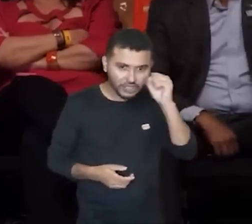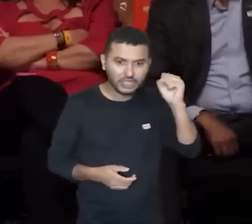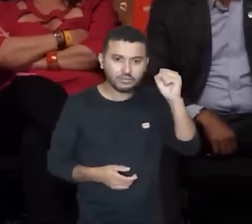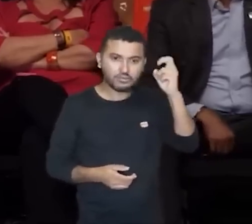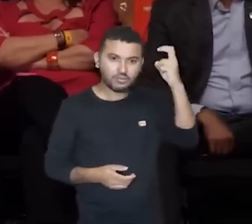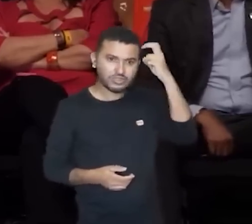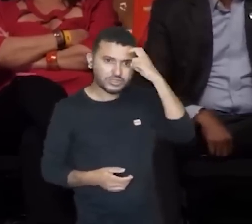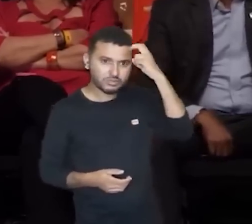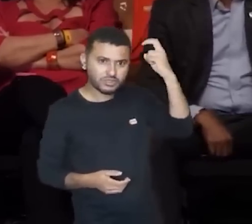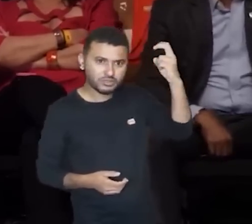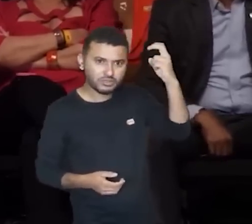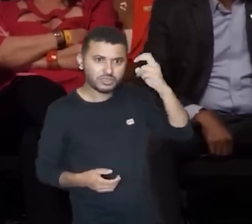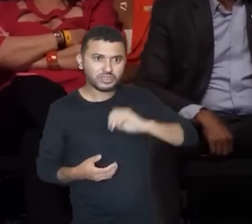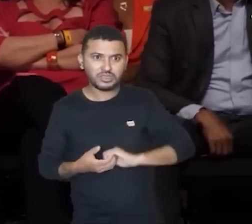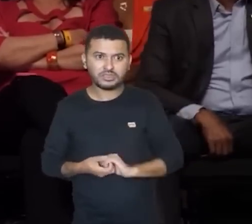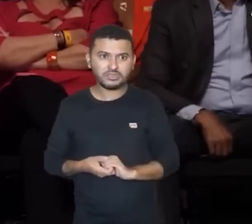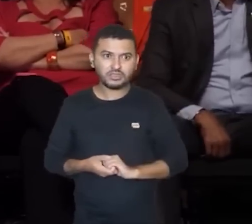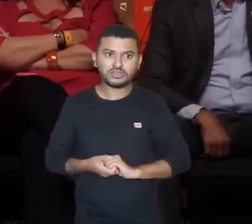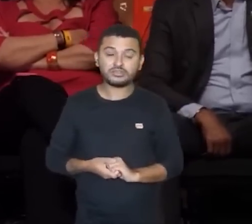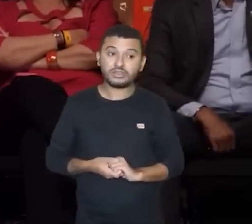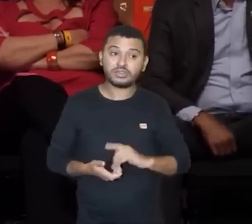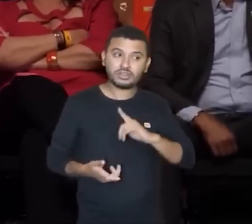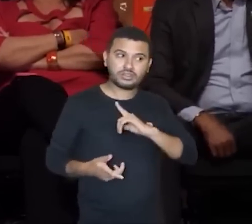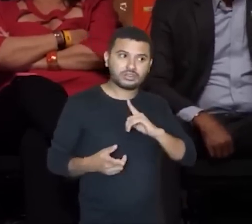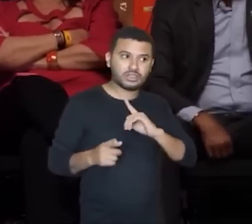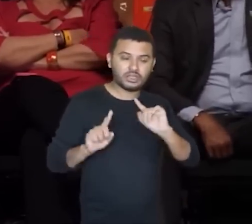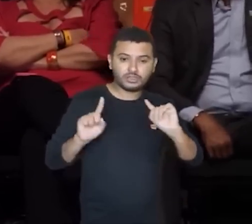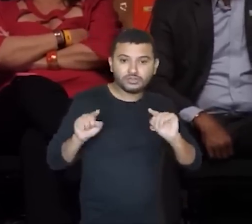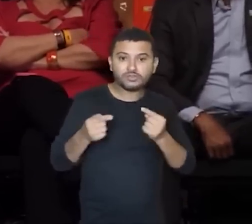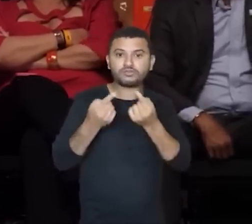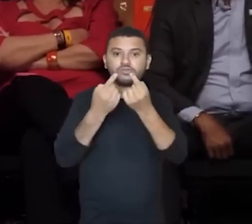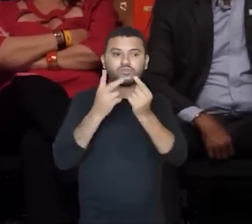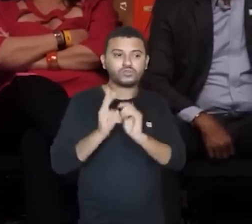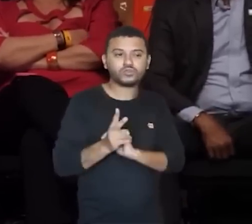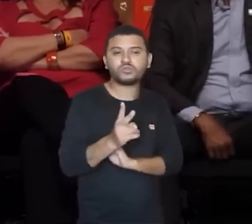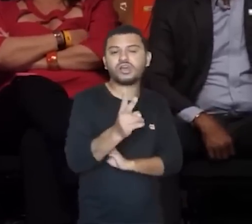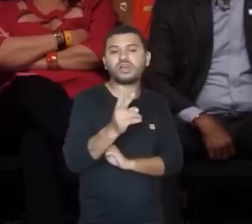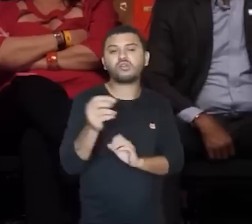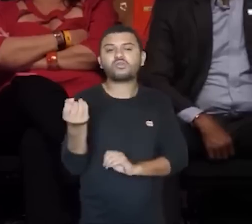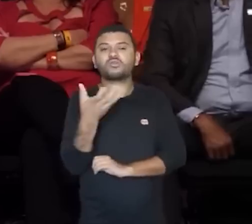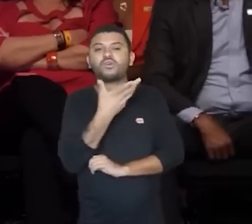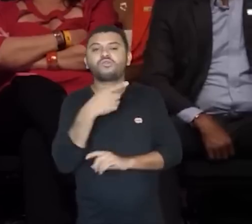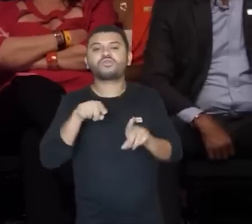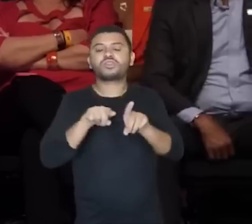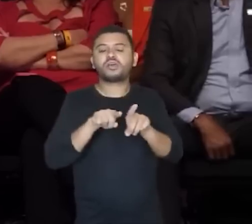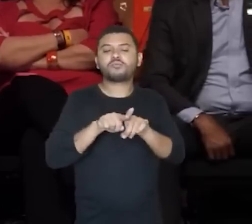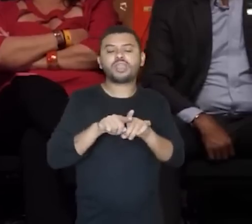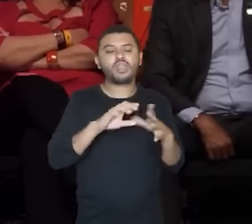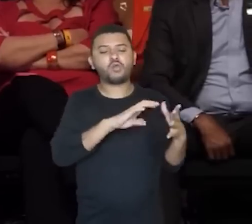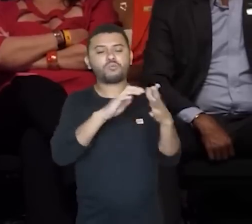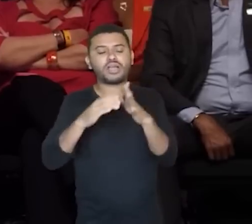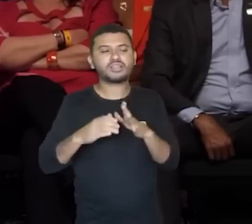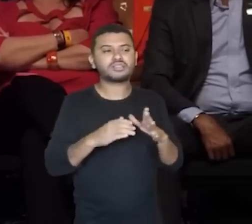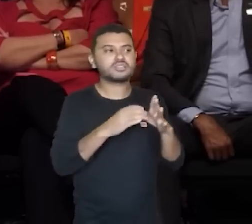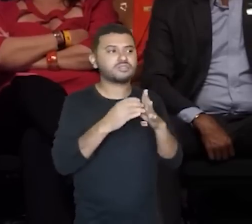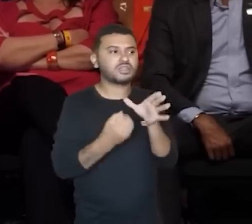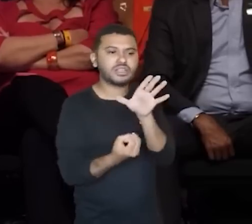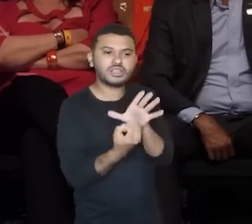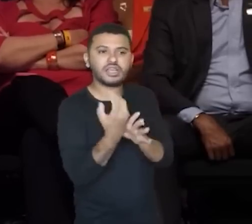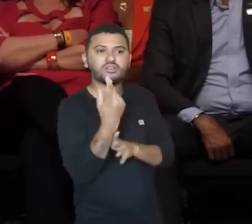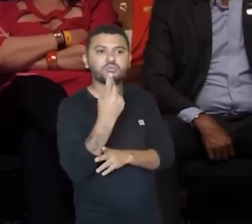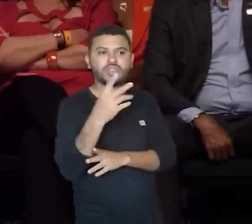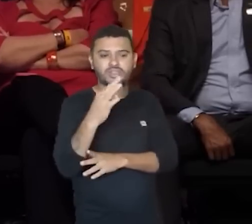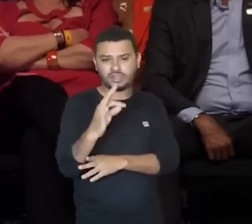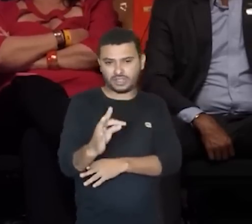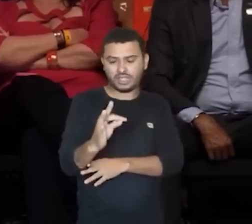a enfrentar desafios permanentes e os novos também. Somos o partido criado pelo povo brasileiro para